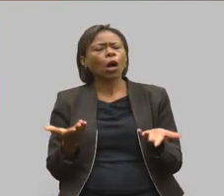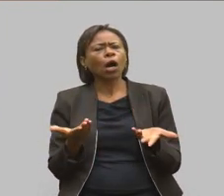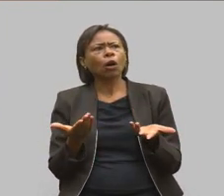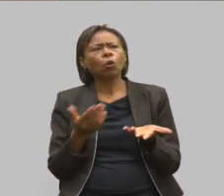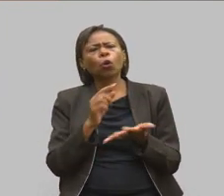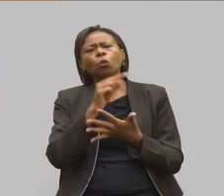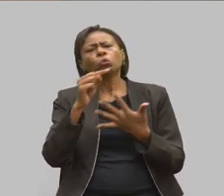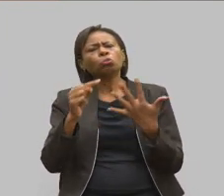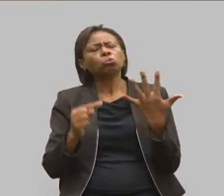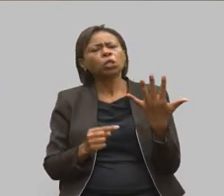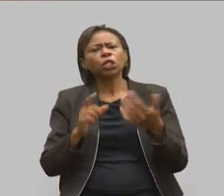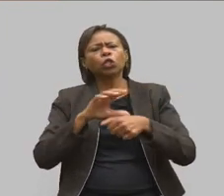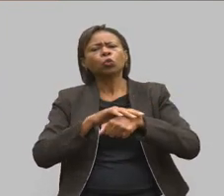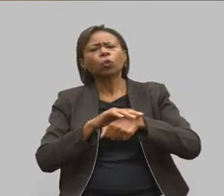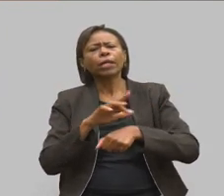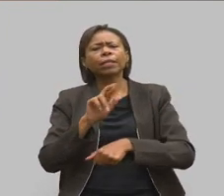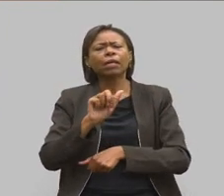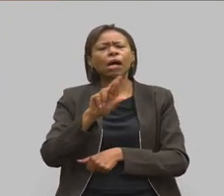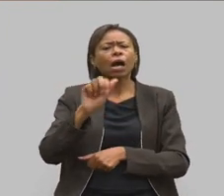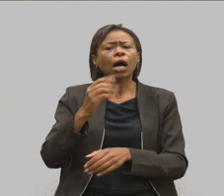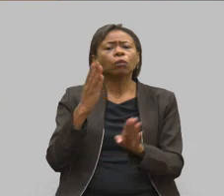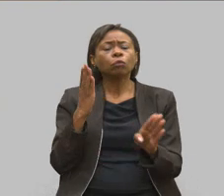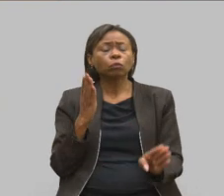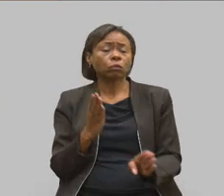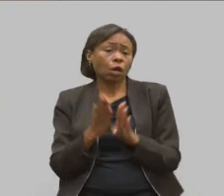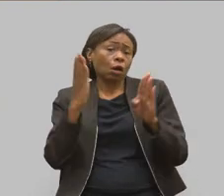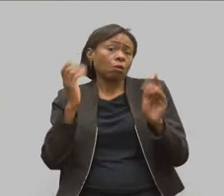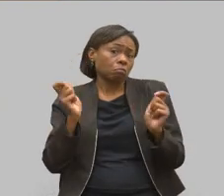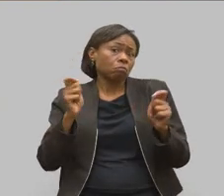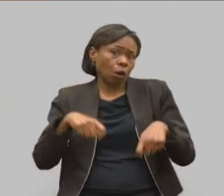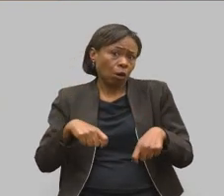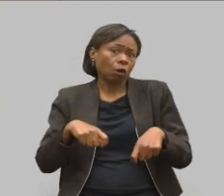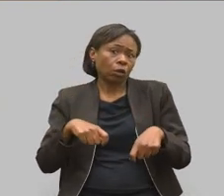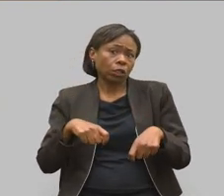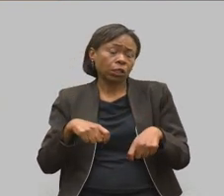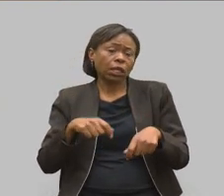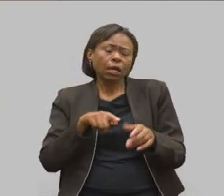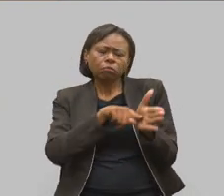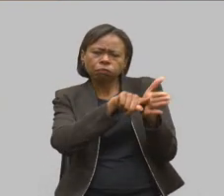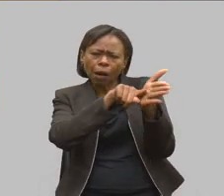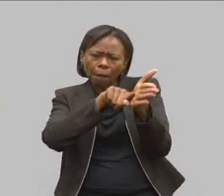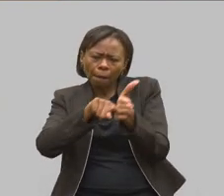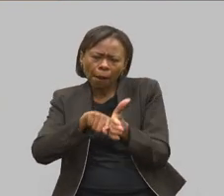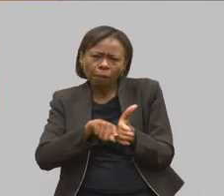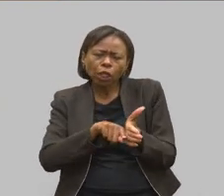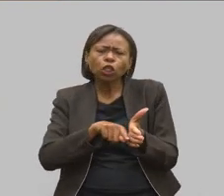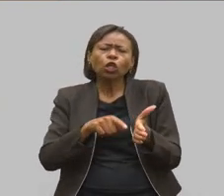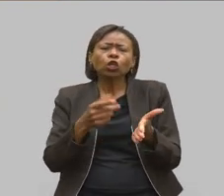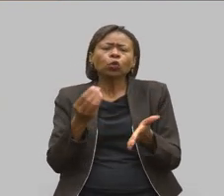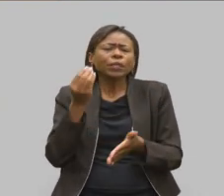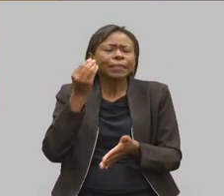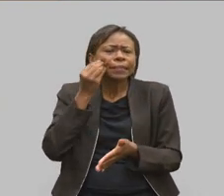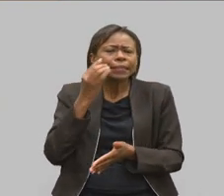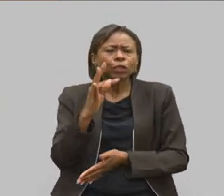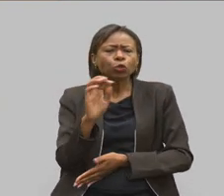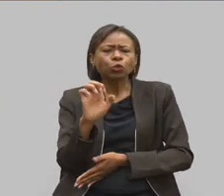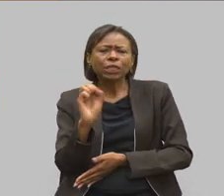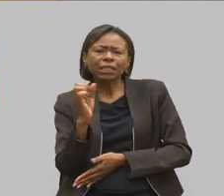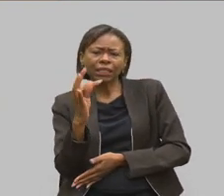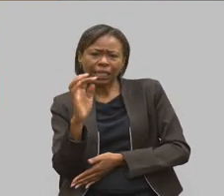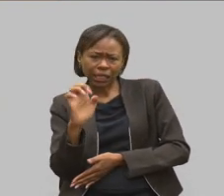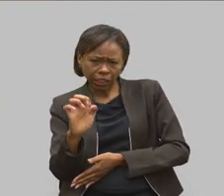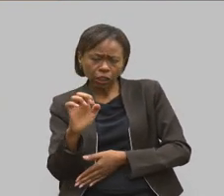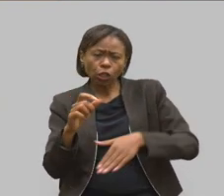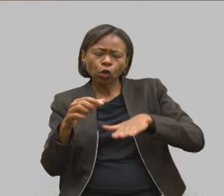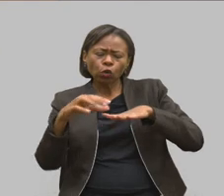raras podem ser identificadas e ou rastreadas através do teste do pezinho e como é